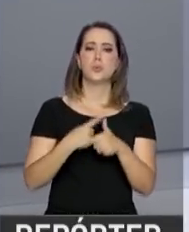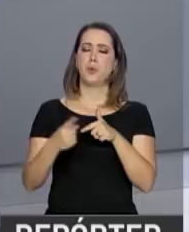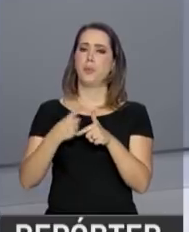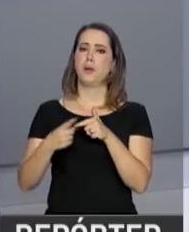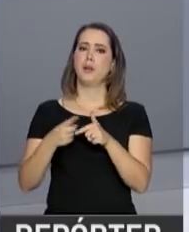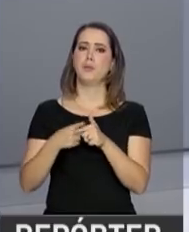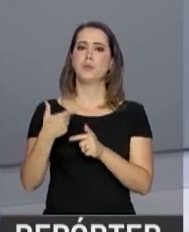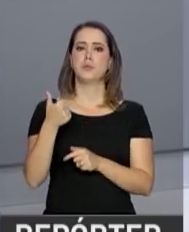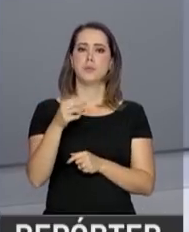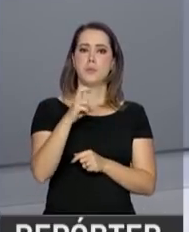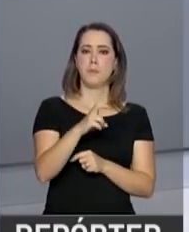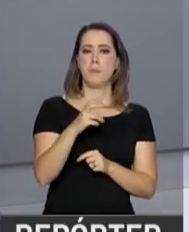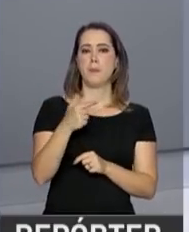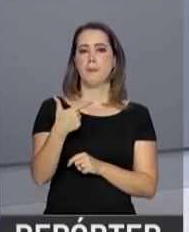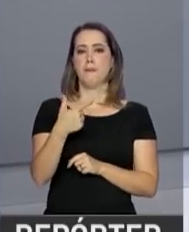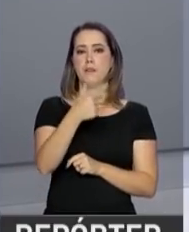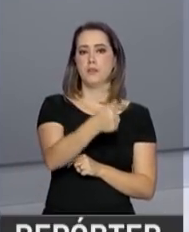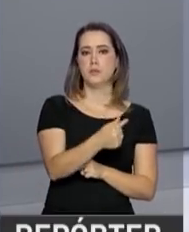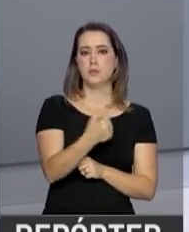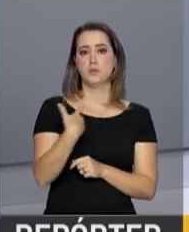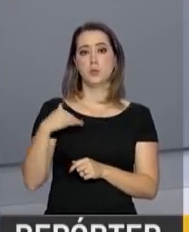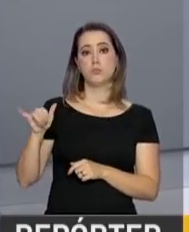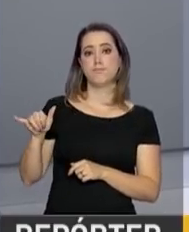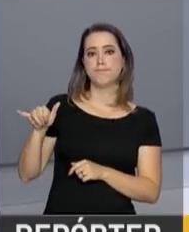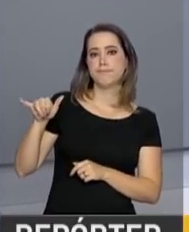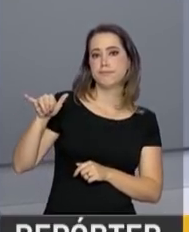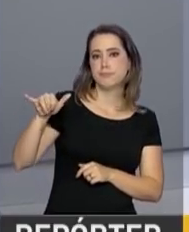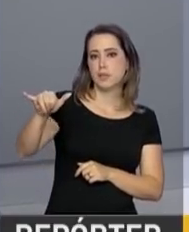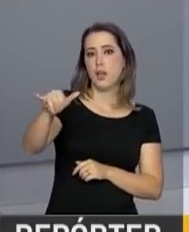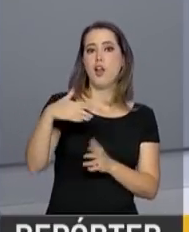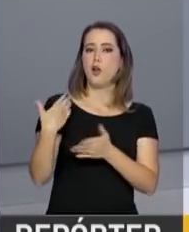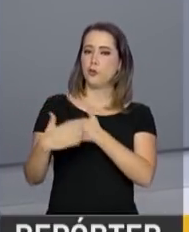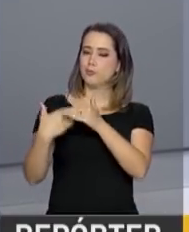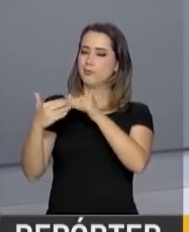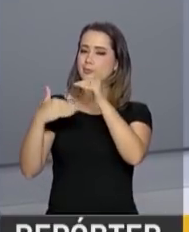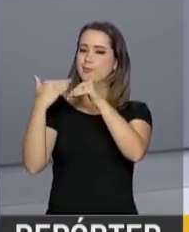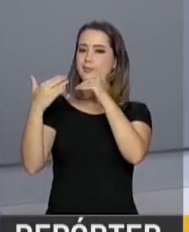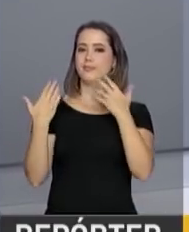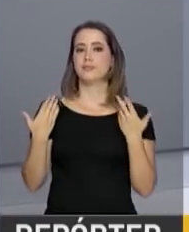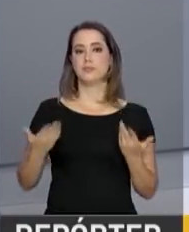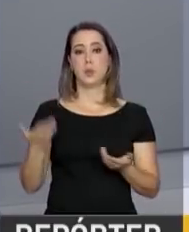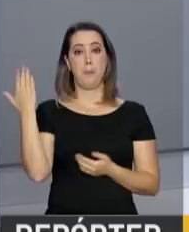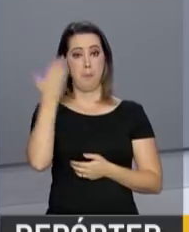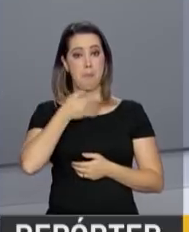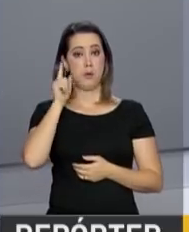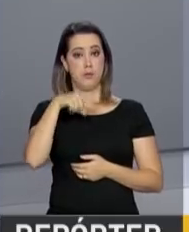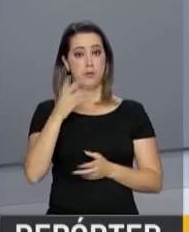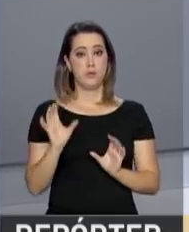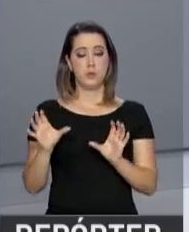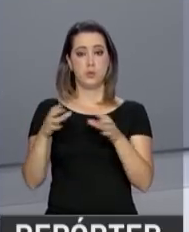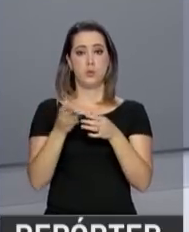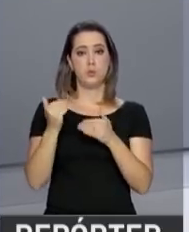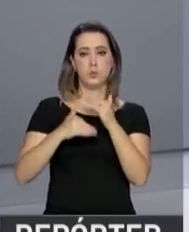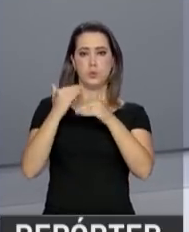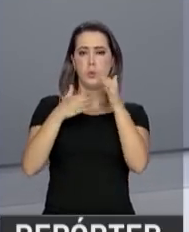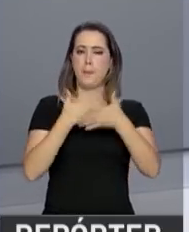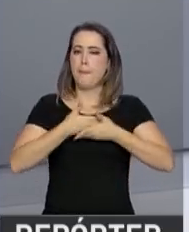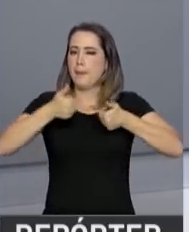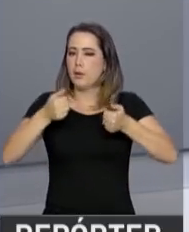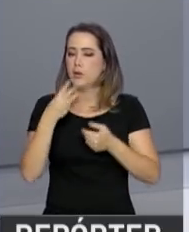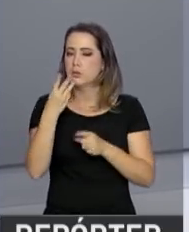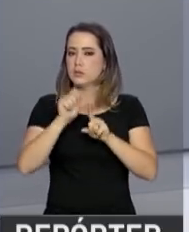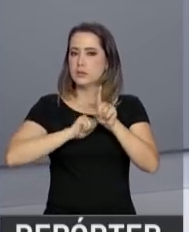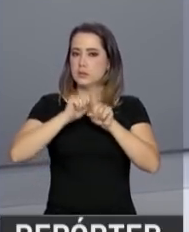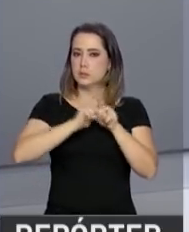entre os anos de 2015 e 2017, a aviação brasileira segue em trajetória de recuperação. Prova disso é que o setor registrou o melhor